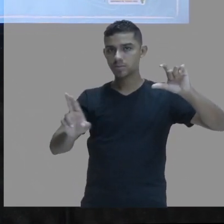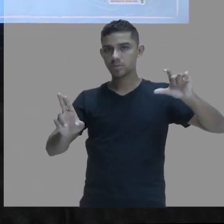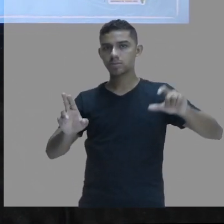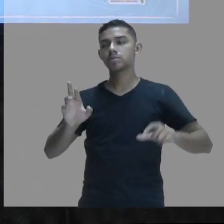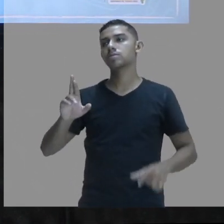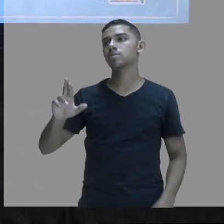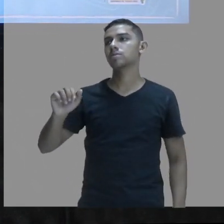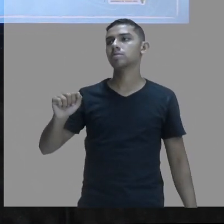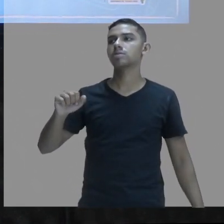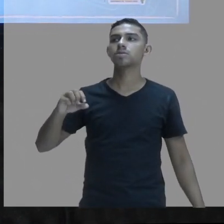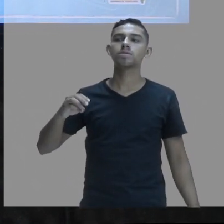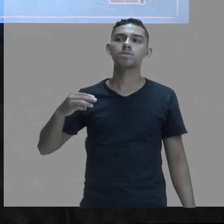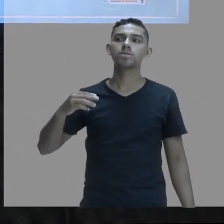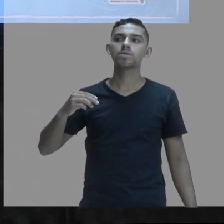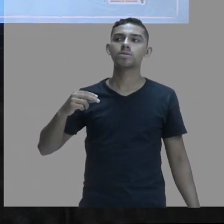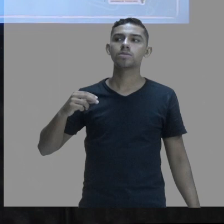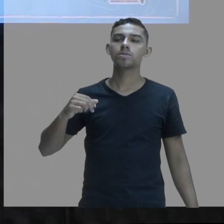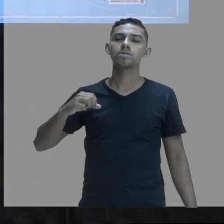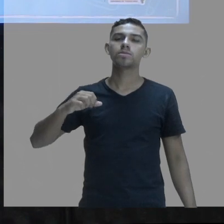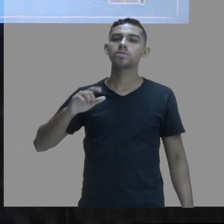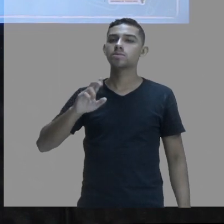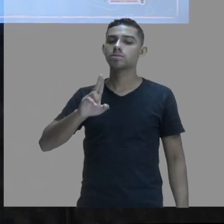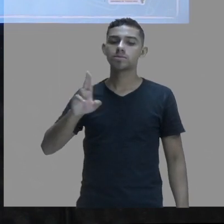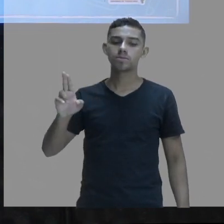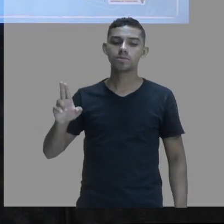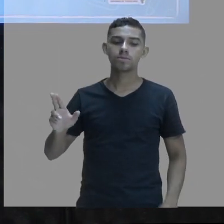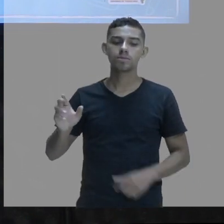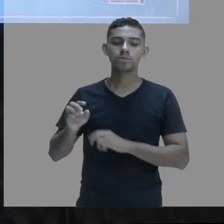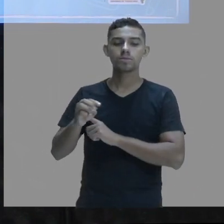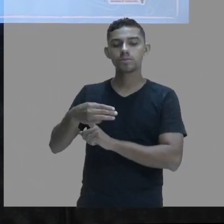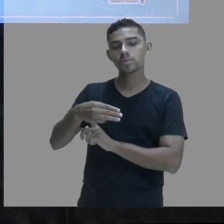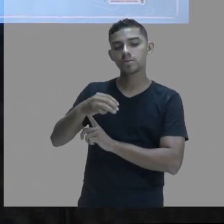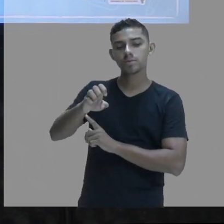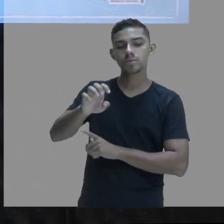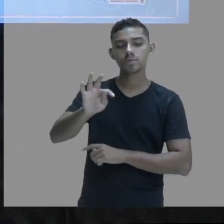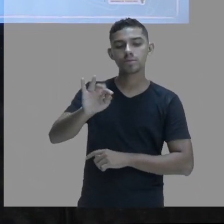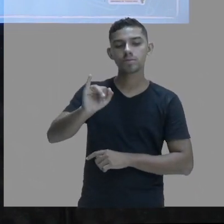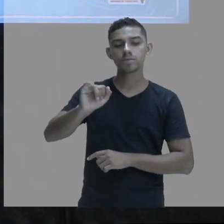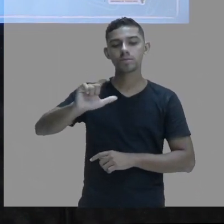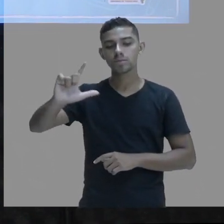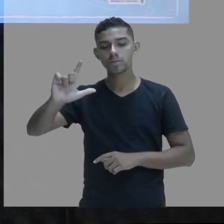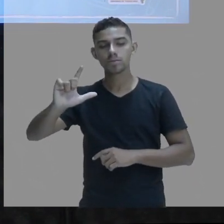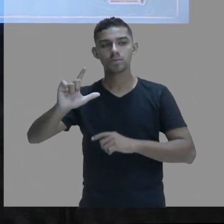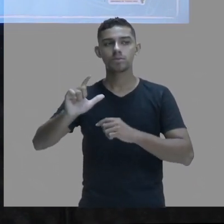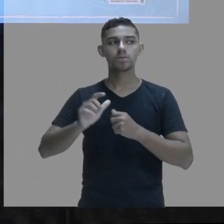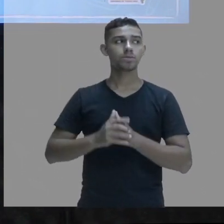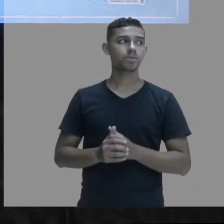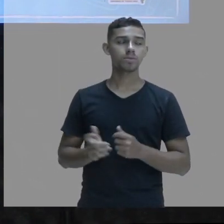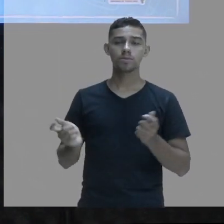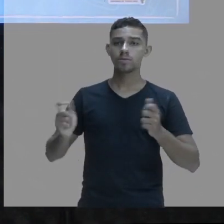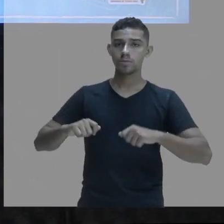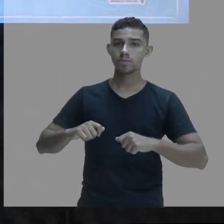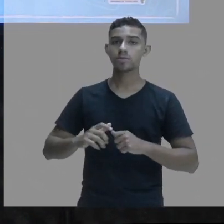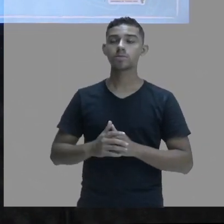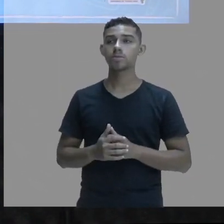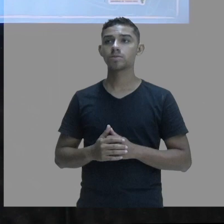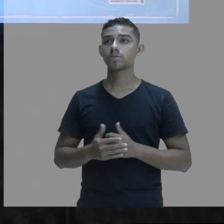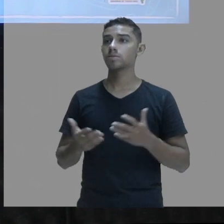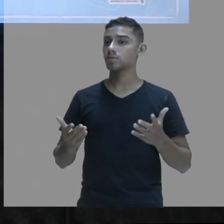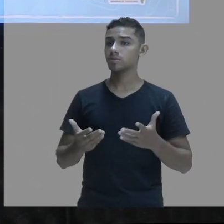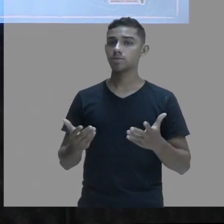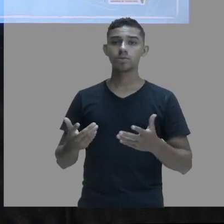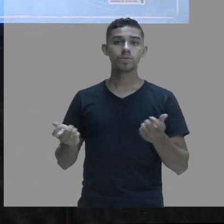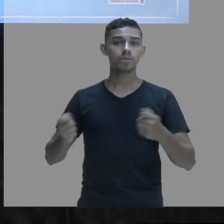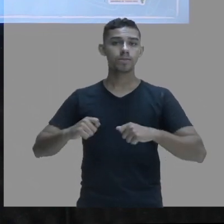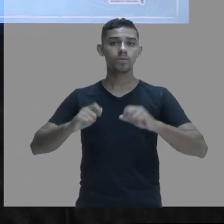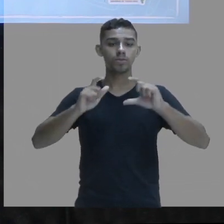dessa ramificação? Eu tenho um carbono, então a ramificação é o metil, certo? Eu preciso agora